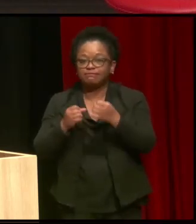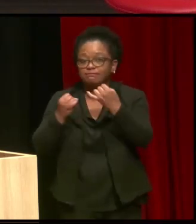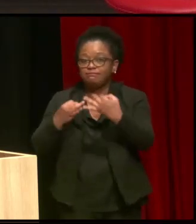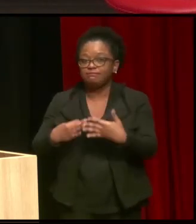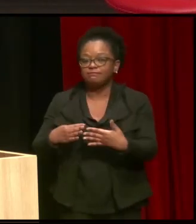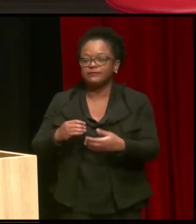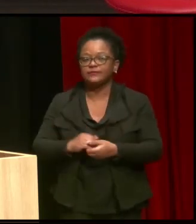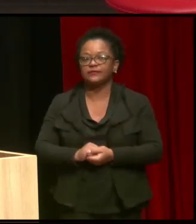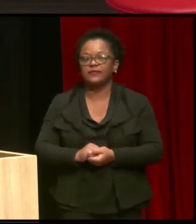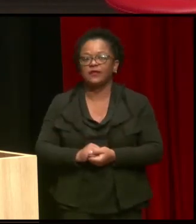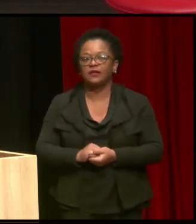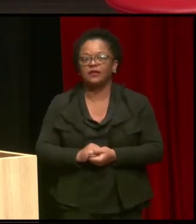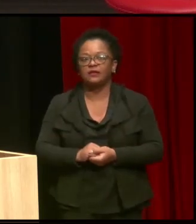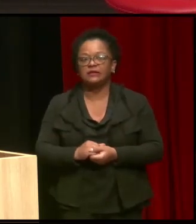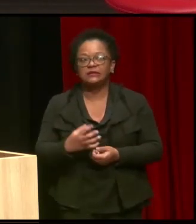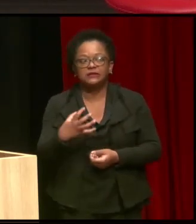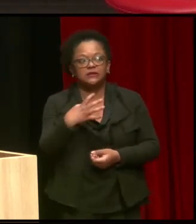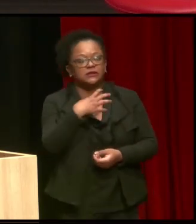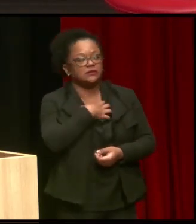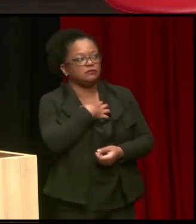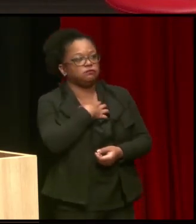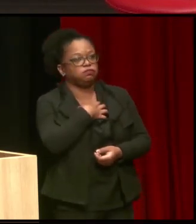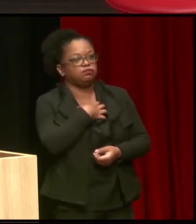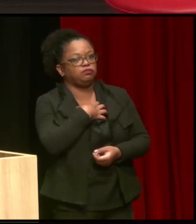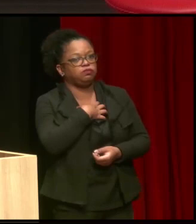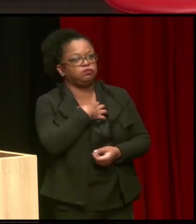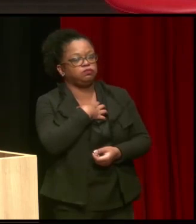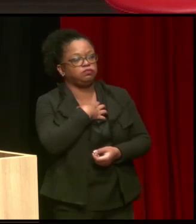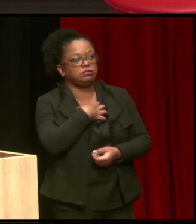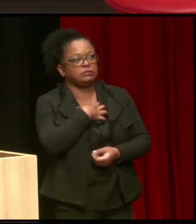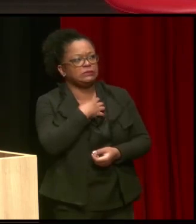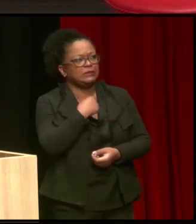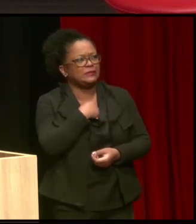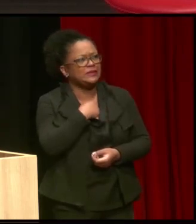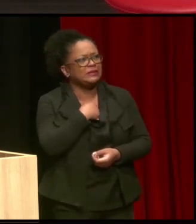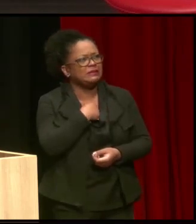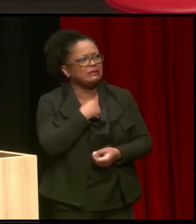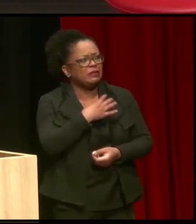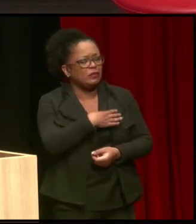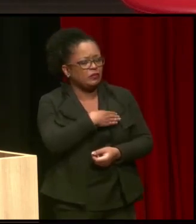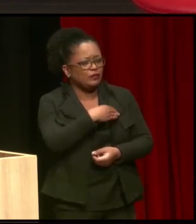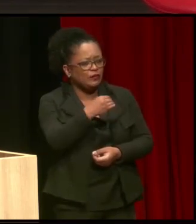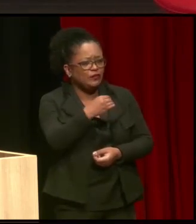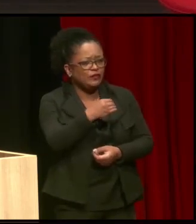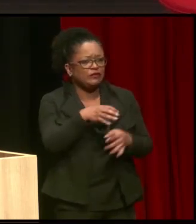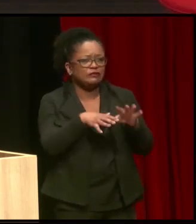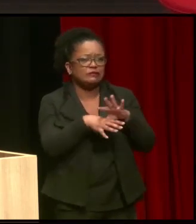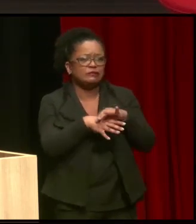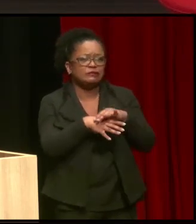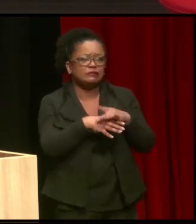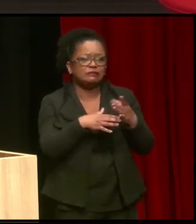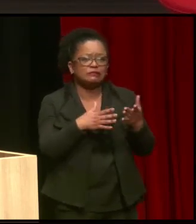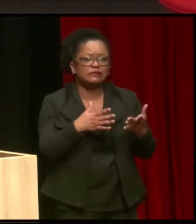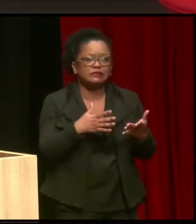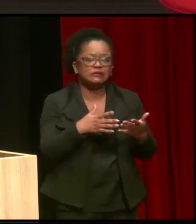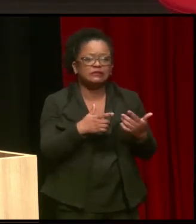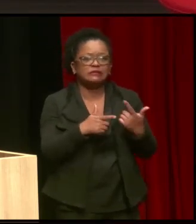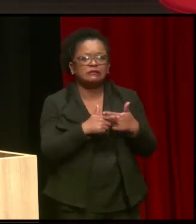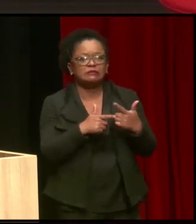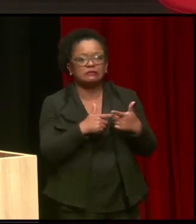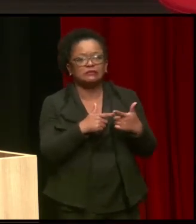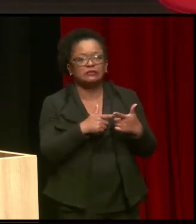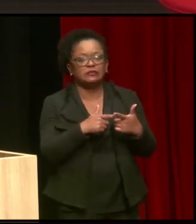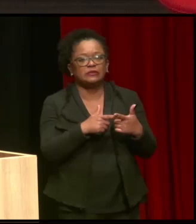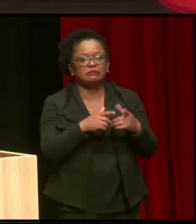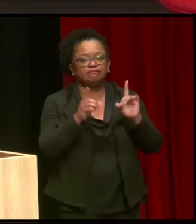aí como é que você acha que é o choque do primeiro seu filho, a sua filha que nasceu com portador? Não, ele tem uma